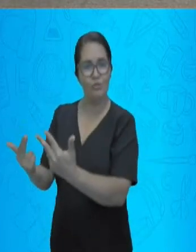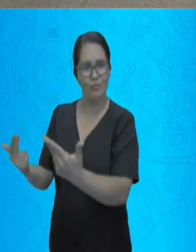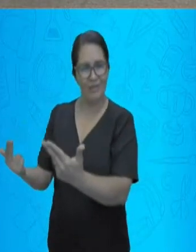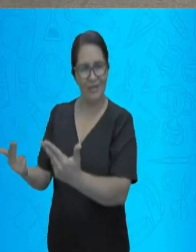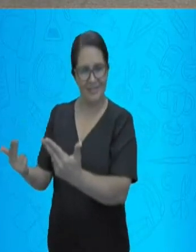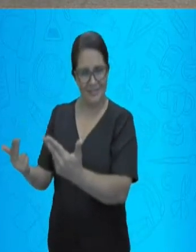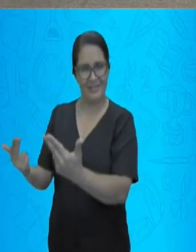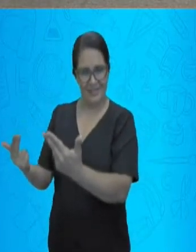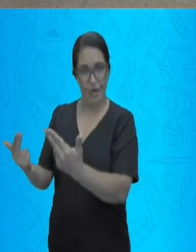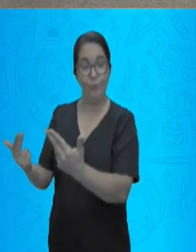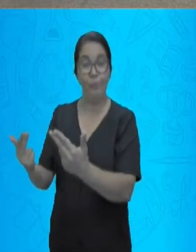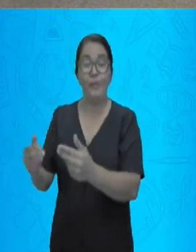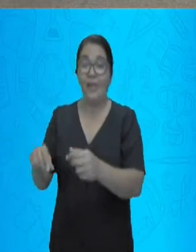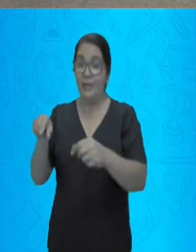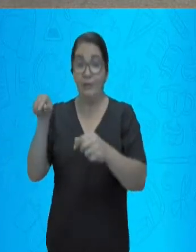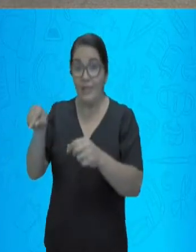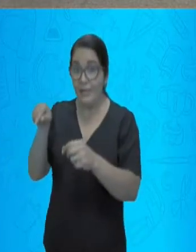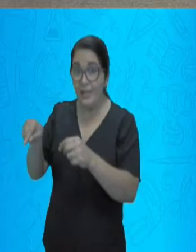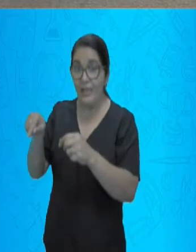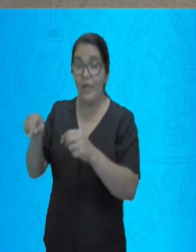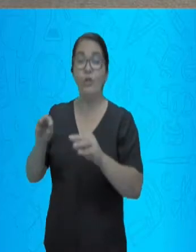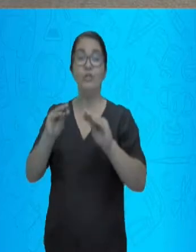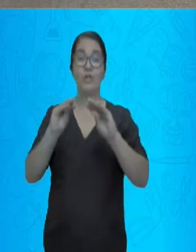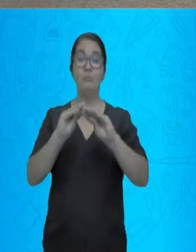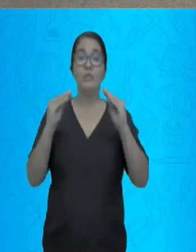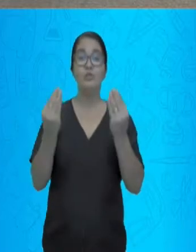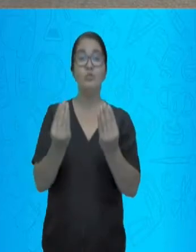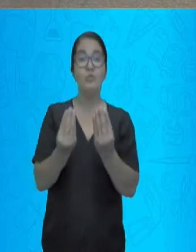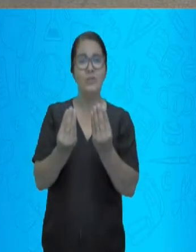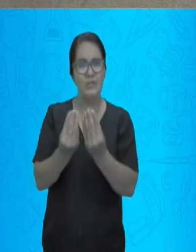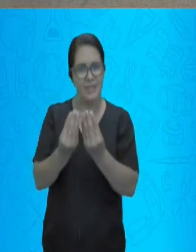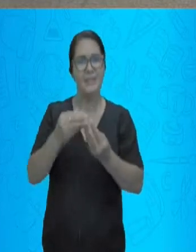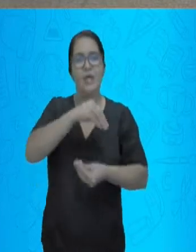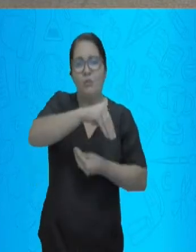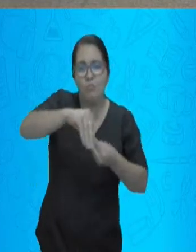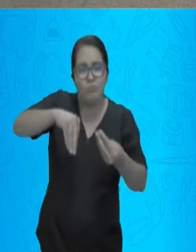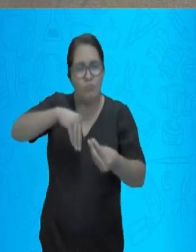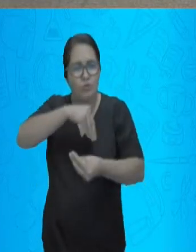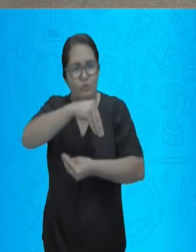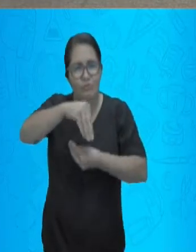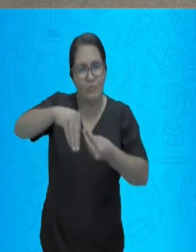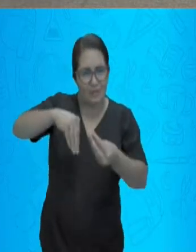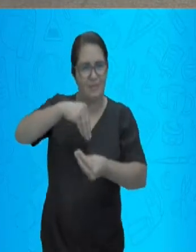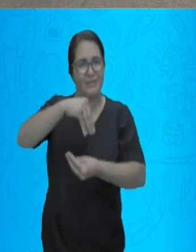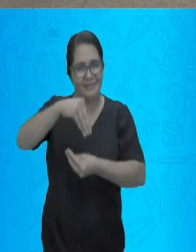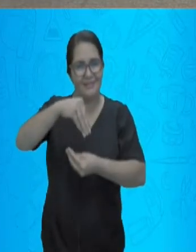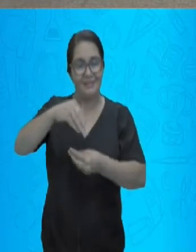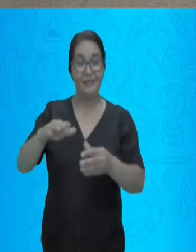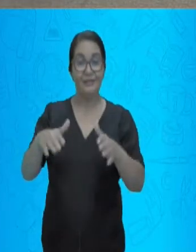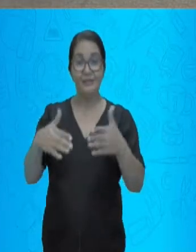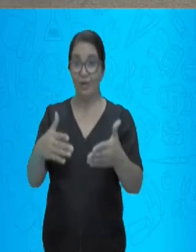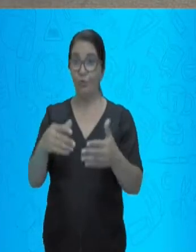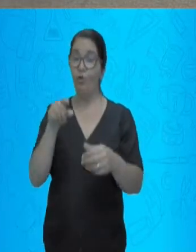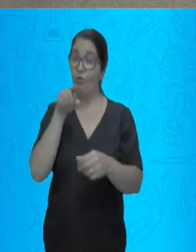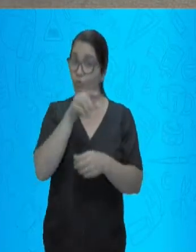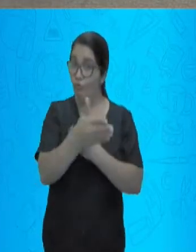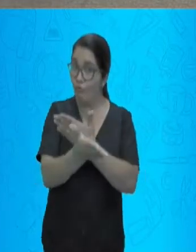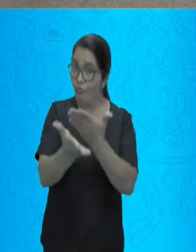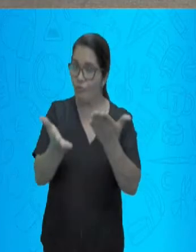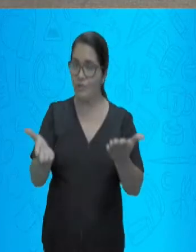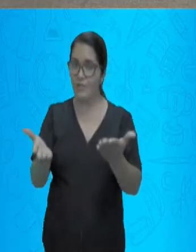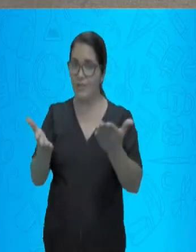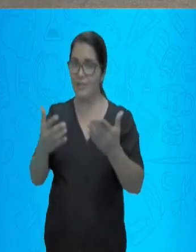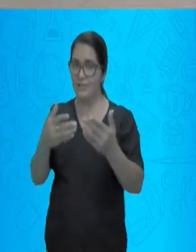química. Então, a gente tem aqui dois conceitos que são válidos para nós. Você está lendo aí na tela